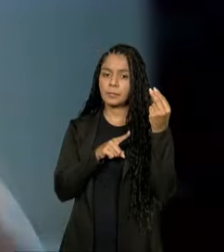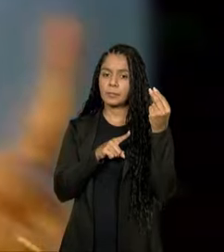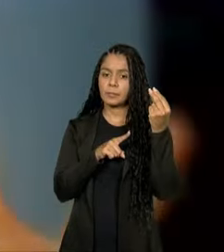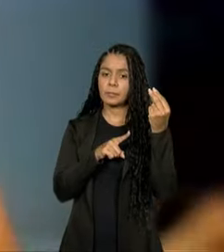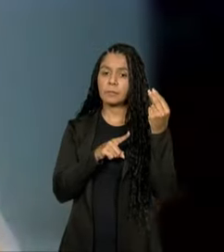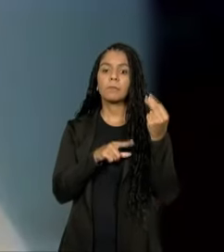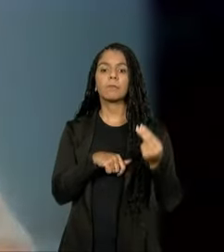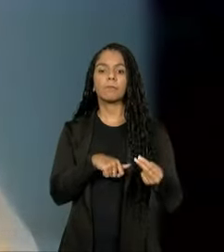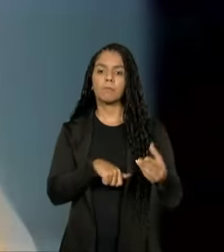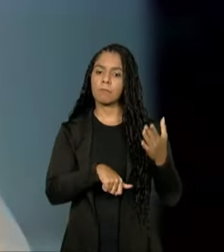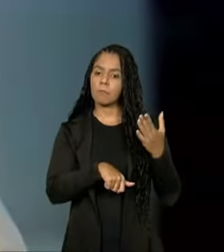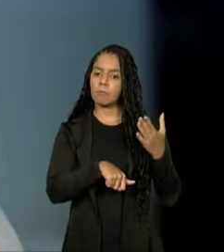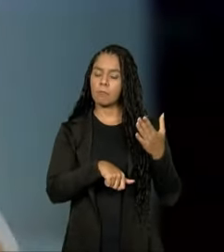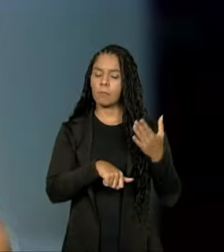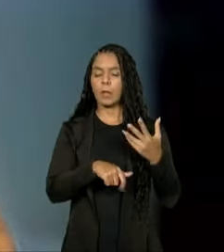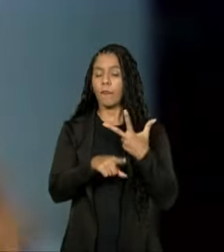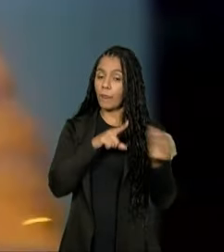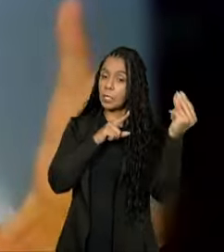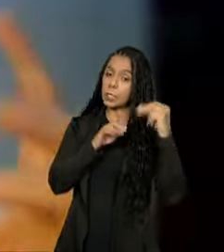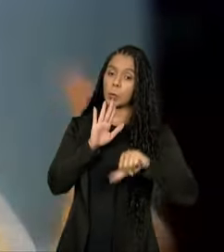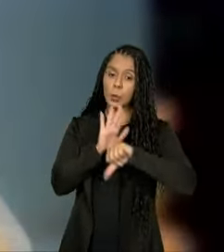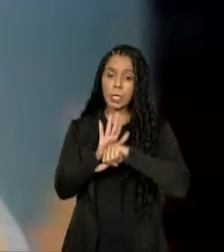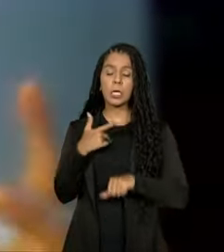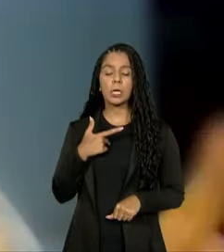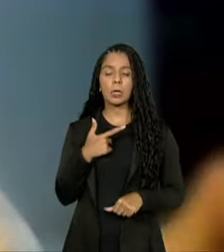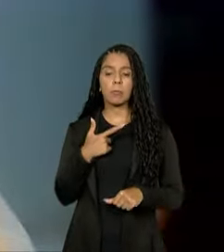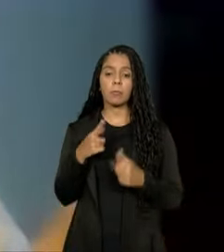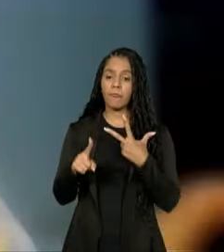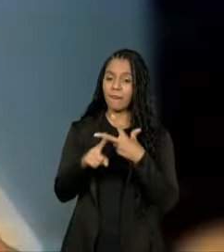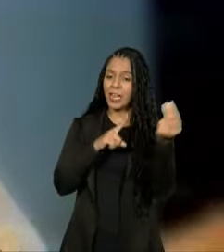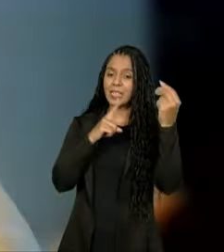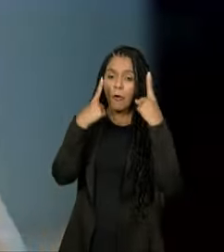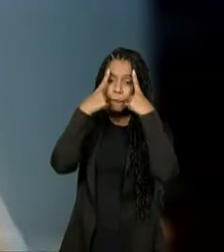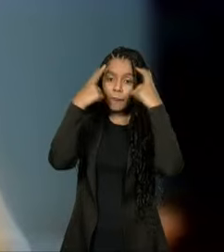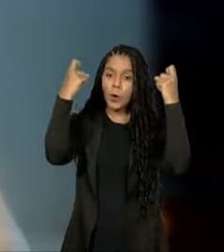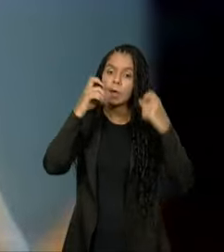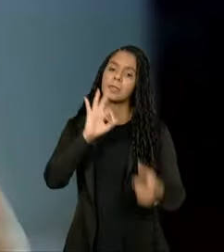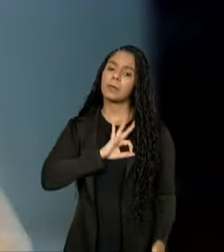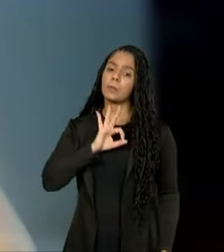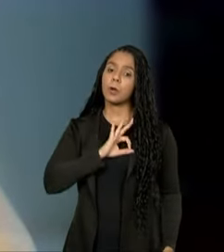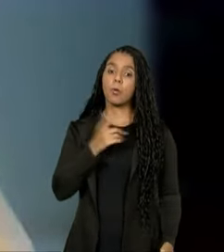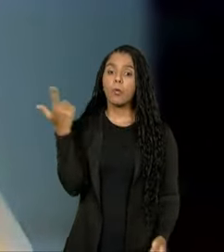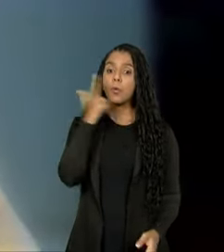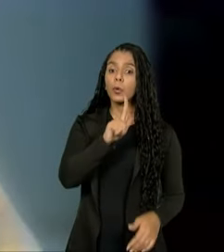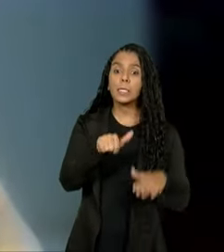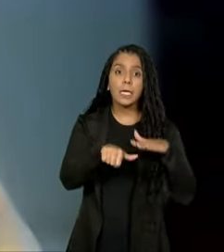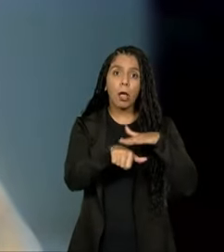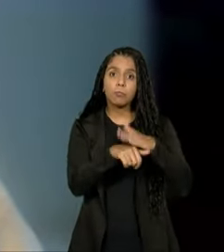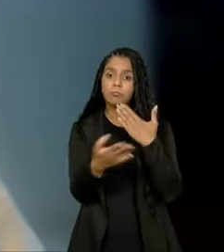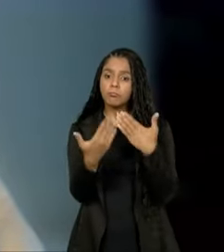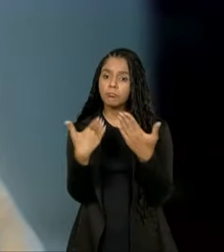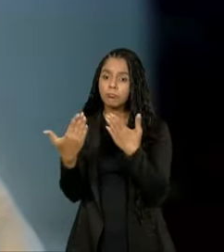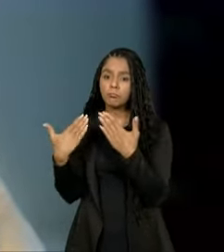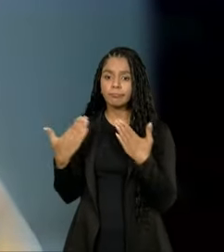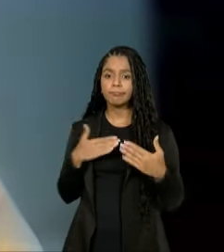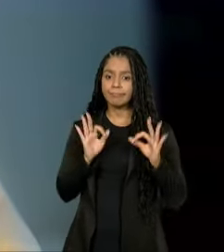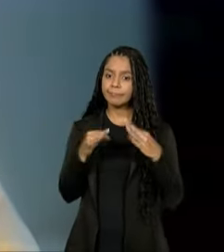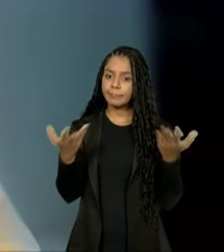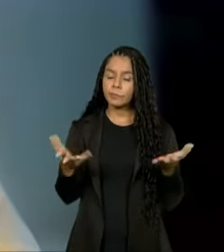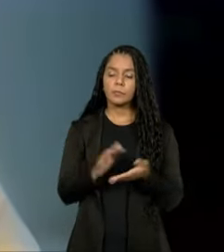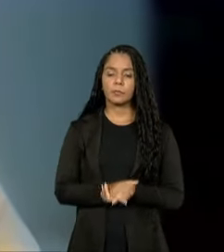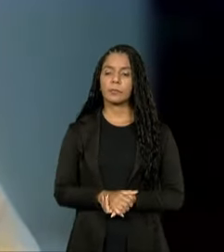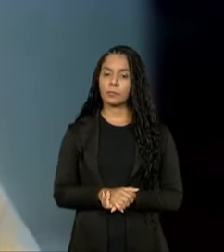a práticas ilícitas, o combate à violência policial. Era uma figura que você conseguia conversar, né? E